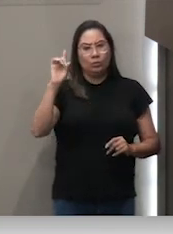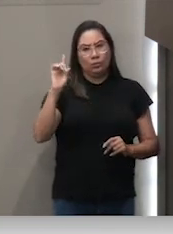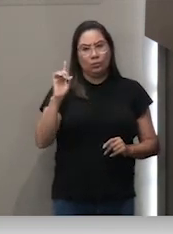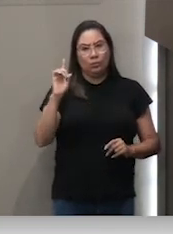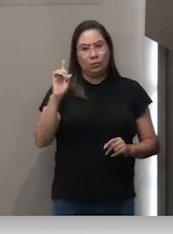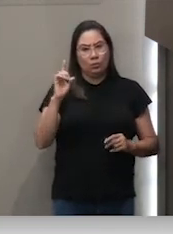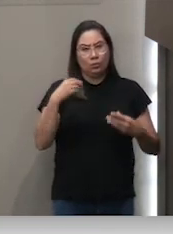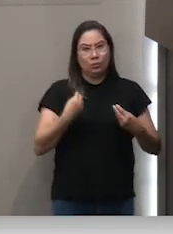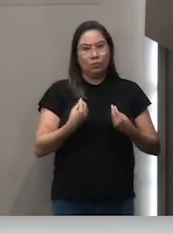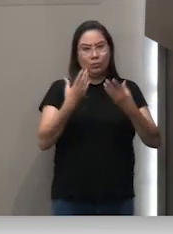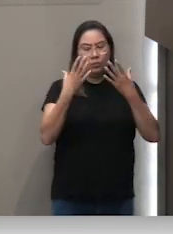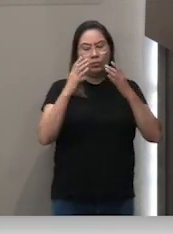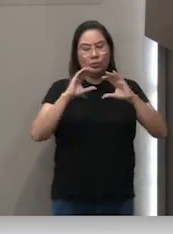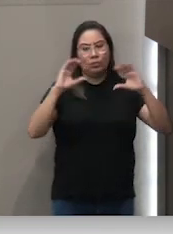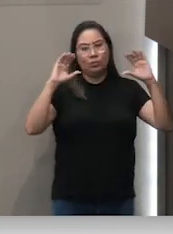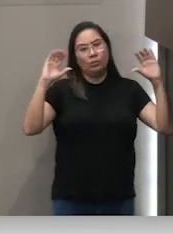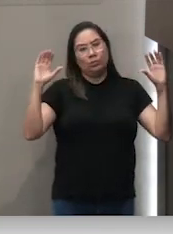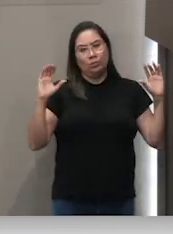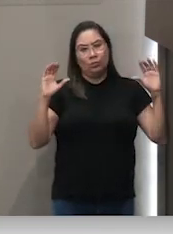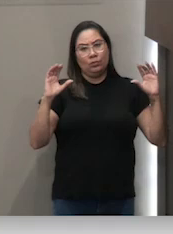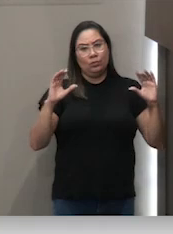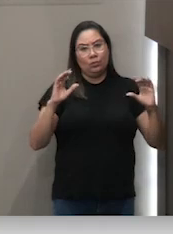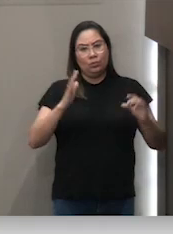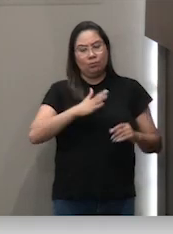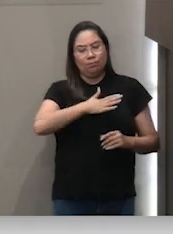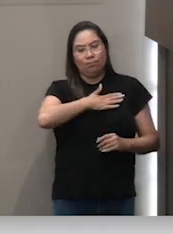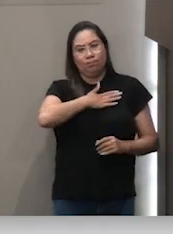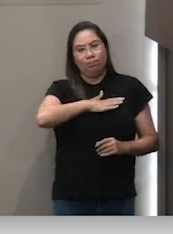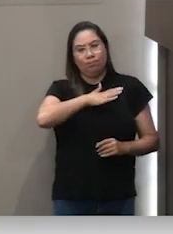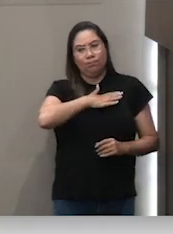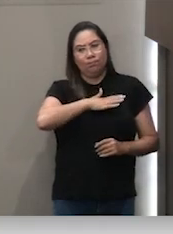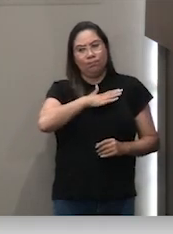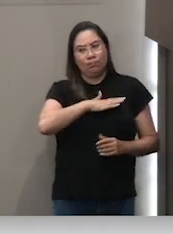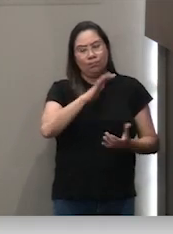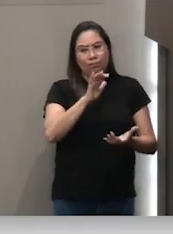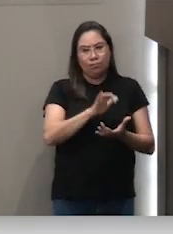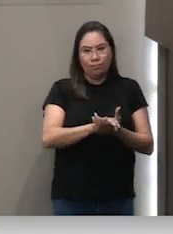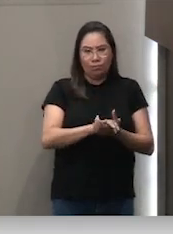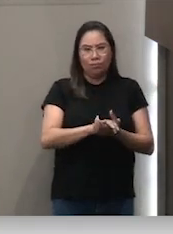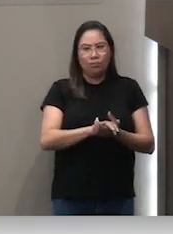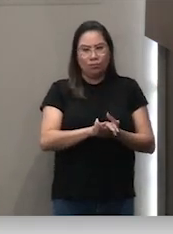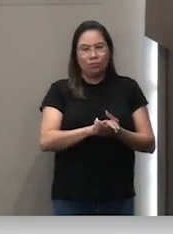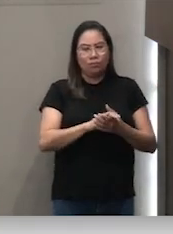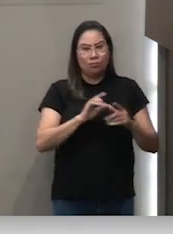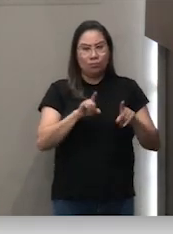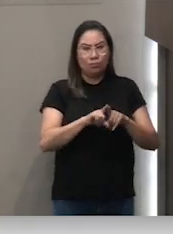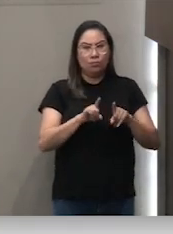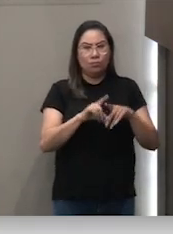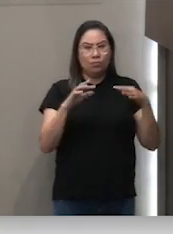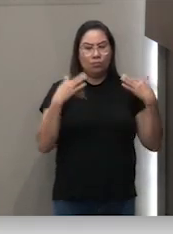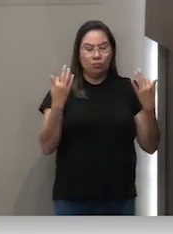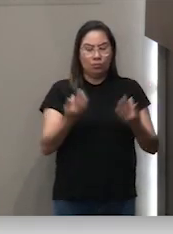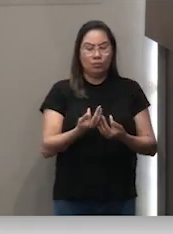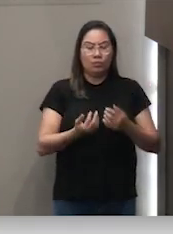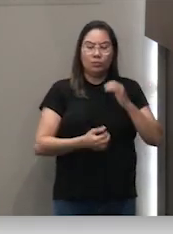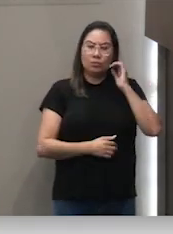o céu, com certeza, para ele e conforte a sua esposa e todos os seus